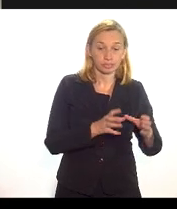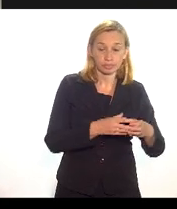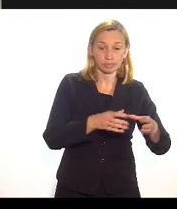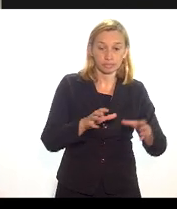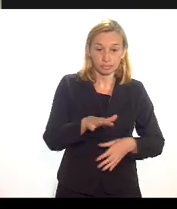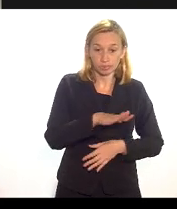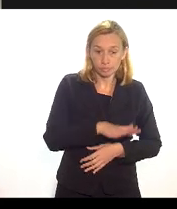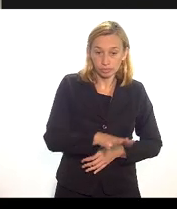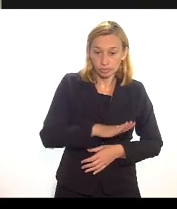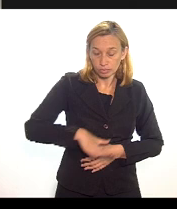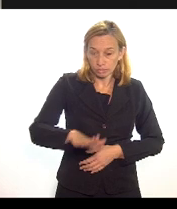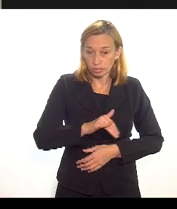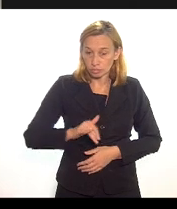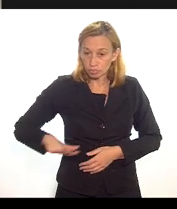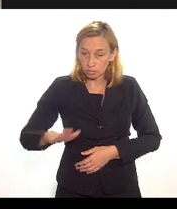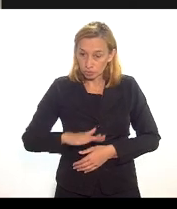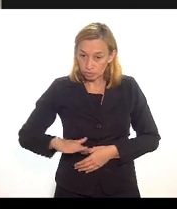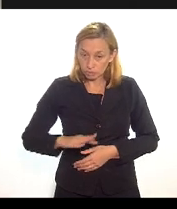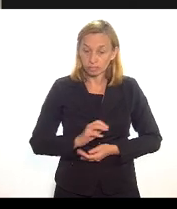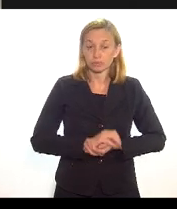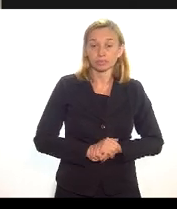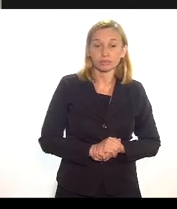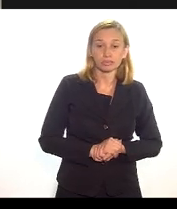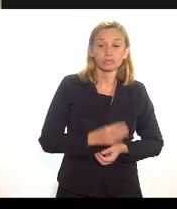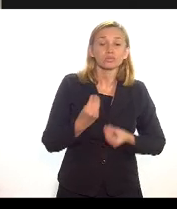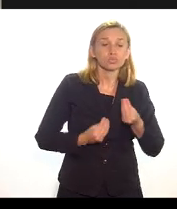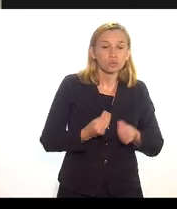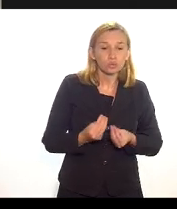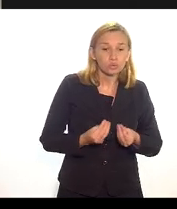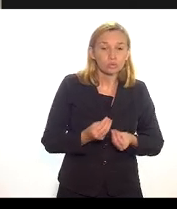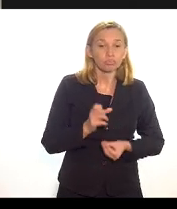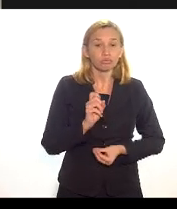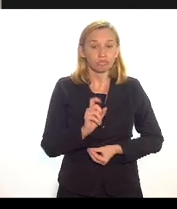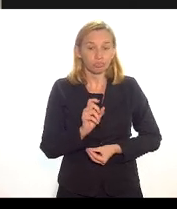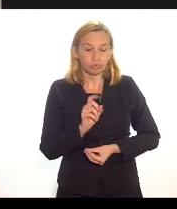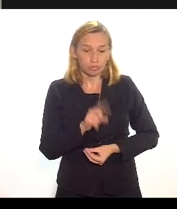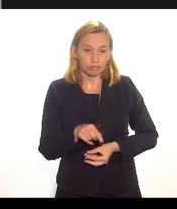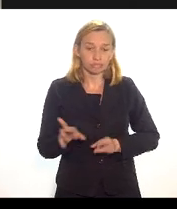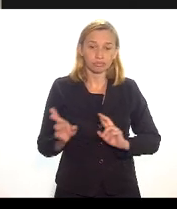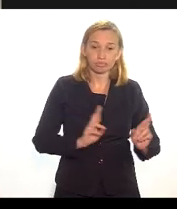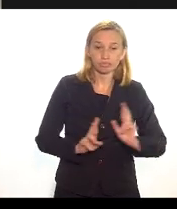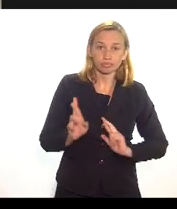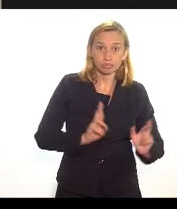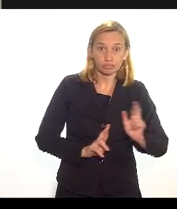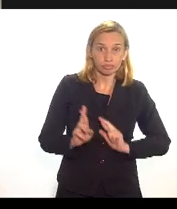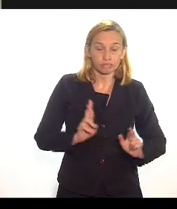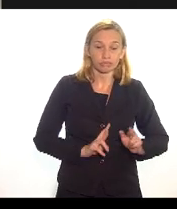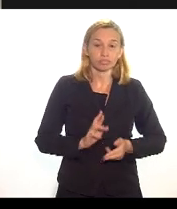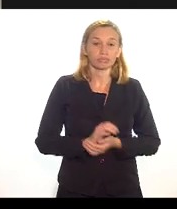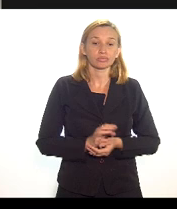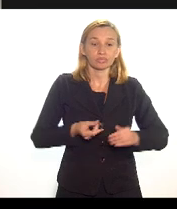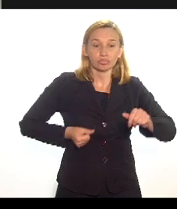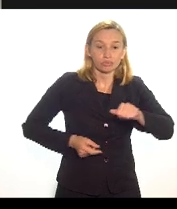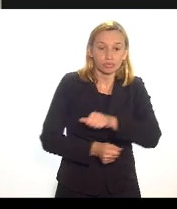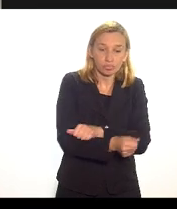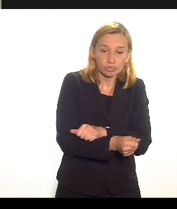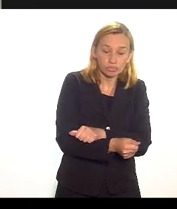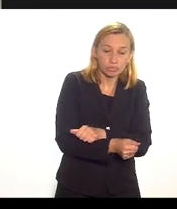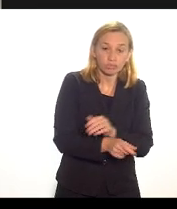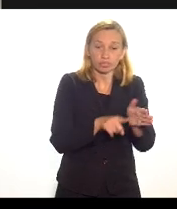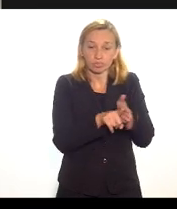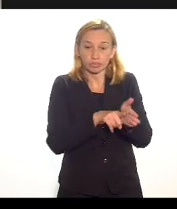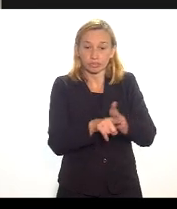dizem respeito àqueles campos, como é que é isso em relação ao investimento em pesquisa